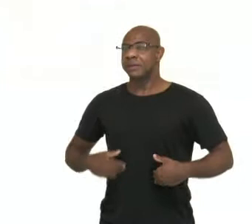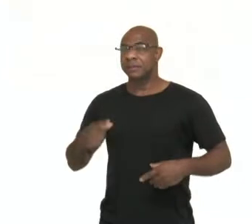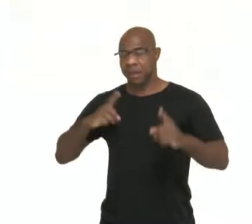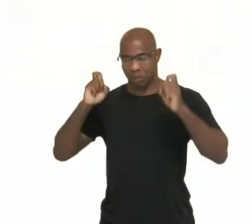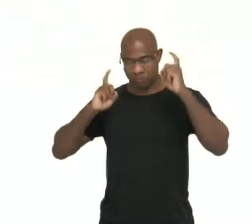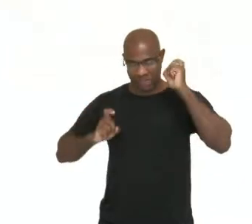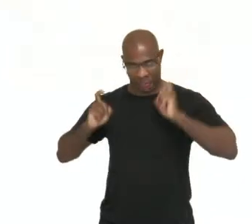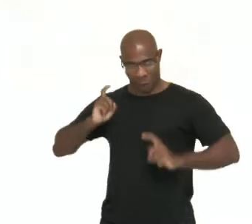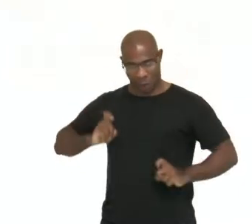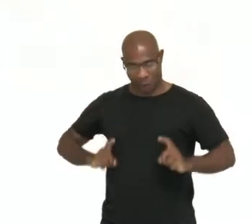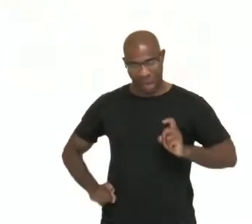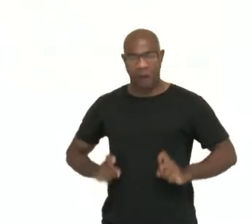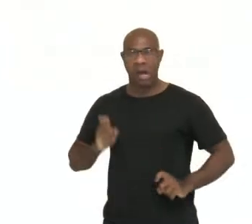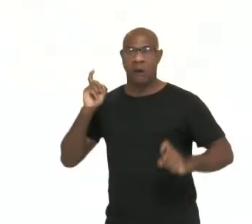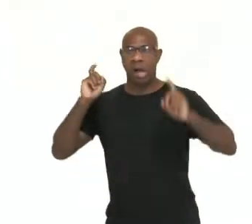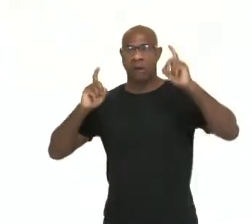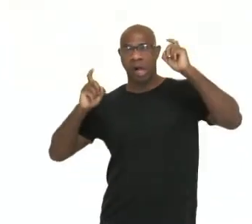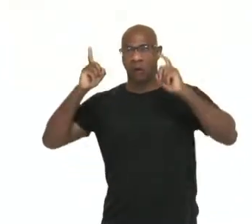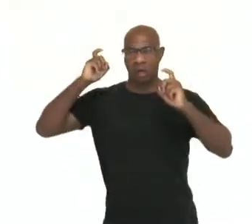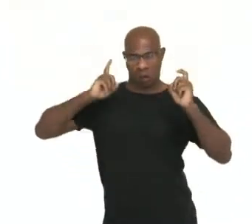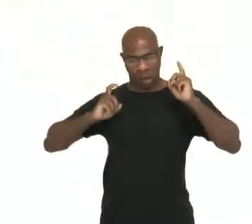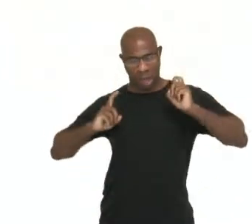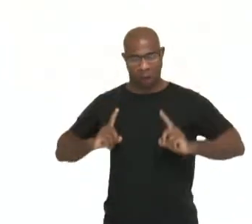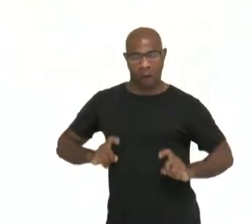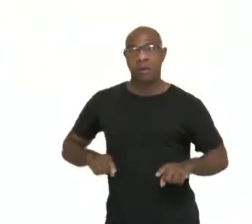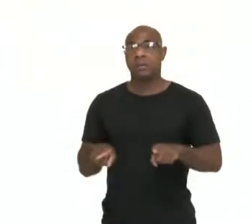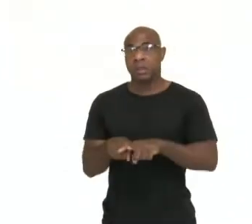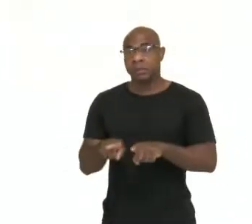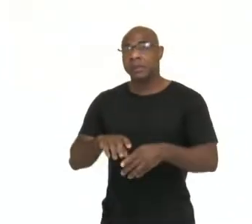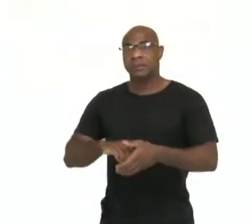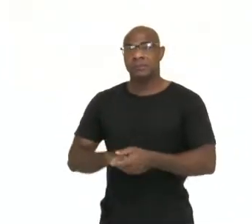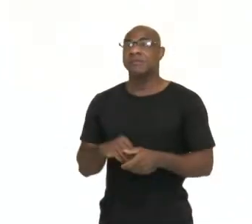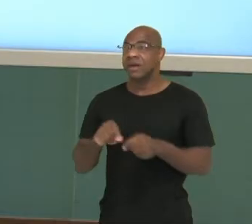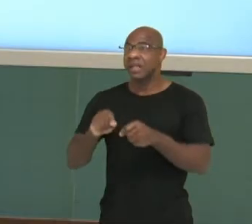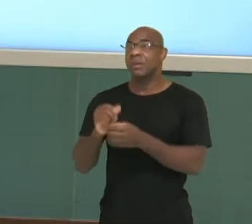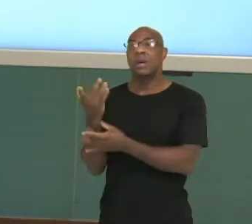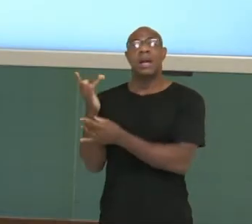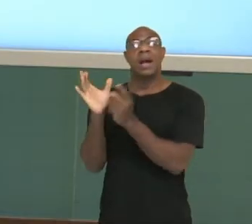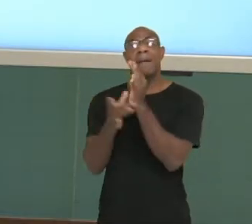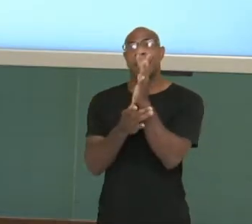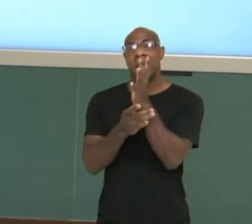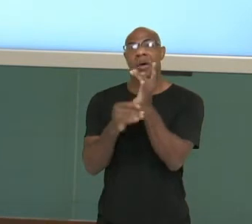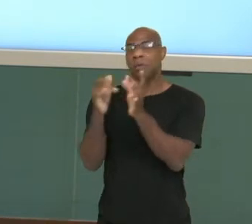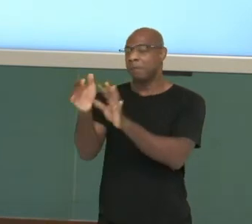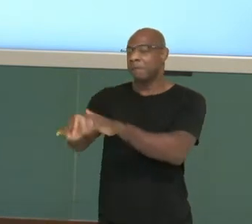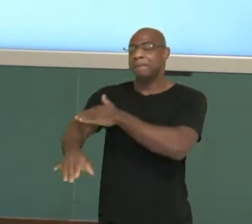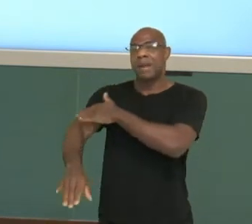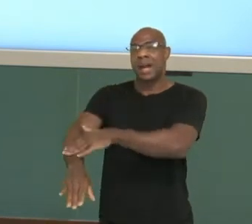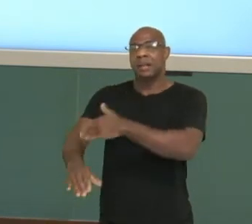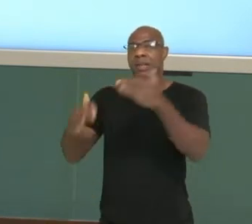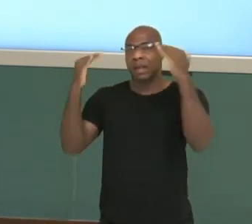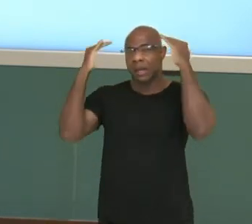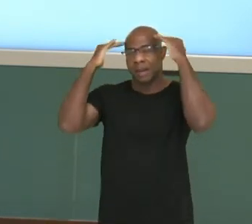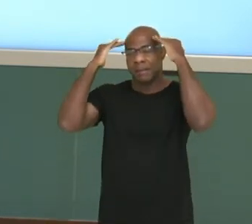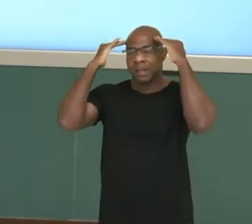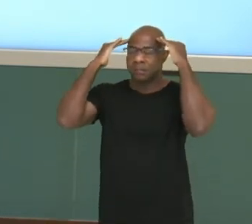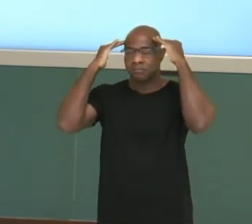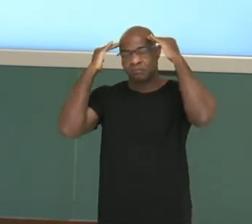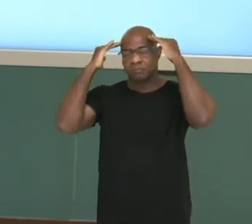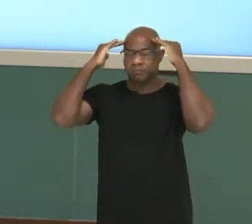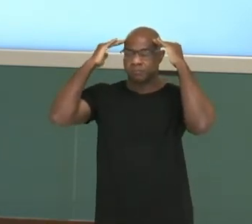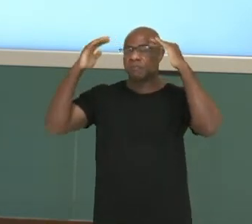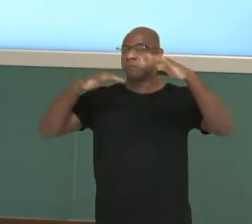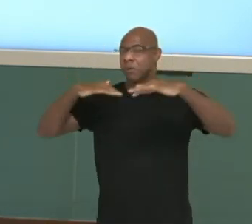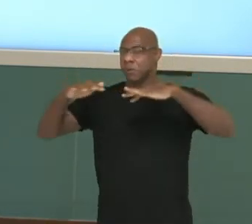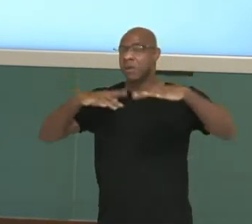fisionômicos. Então a mímica nós fazemos com as mãos, né, com os braços, com a cabeça, enfim,